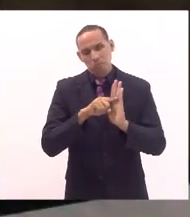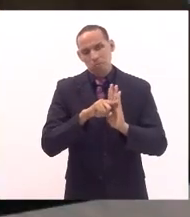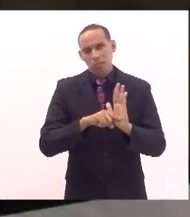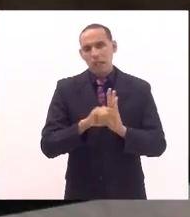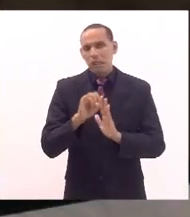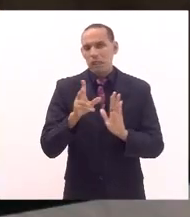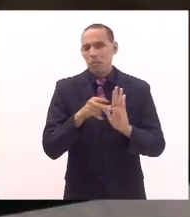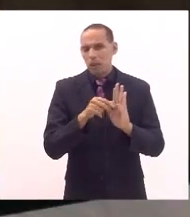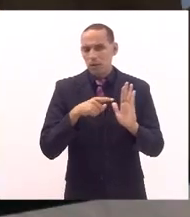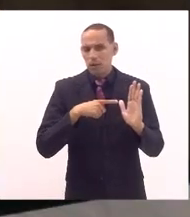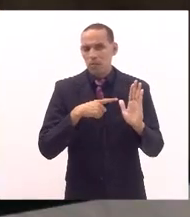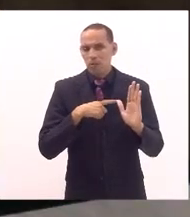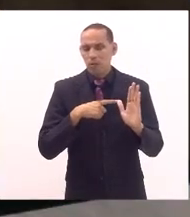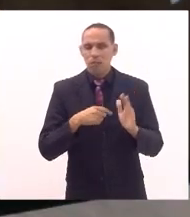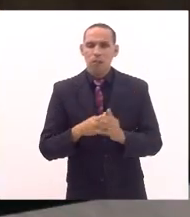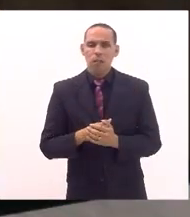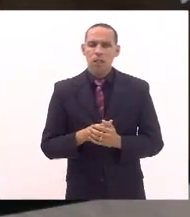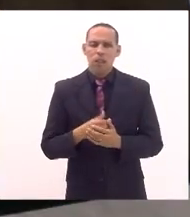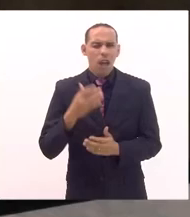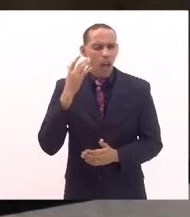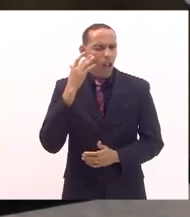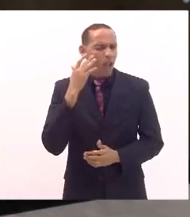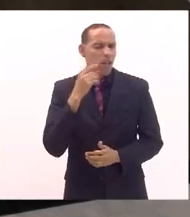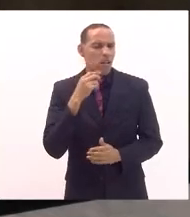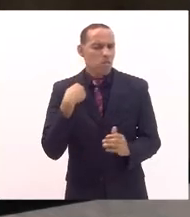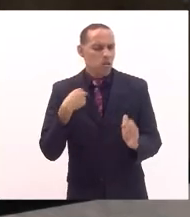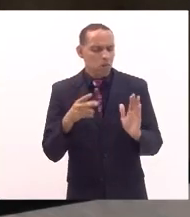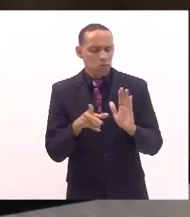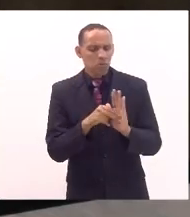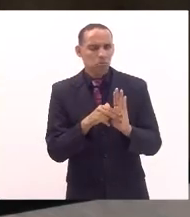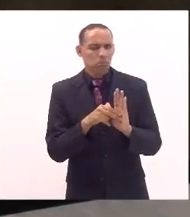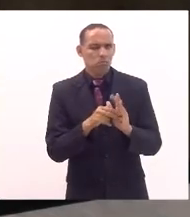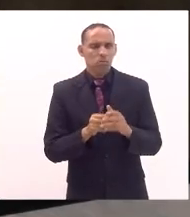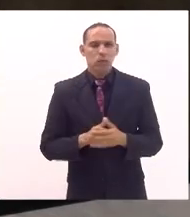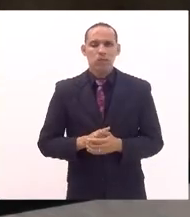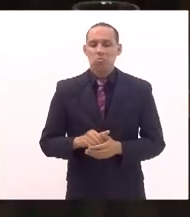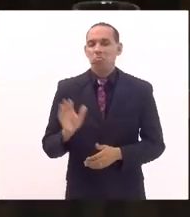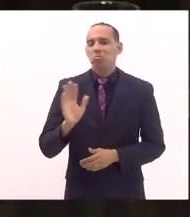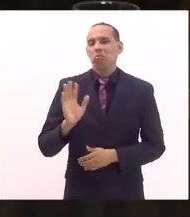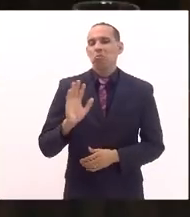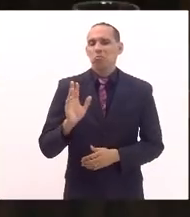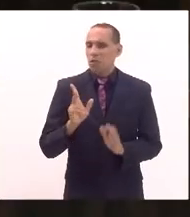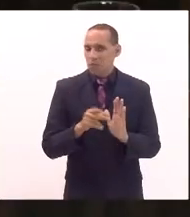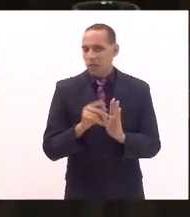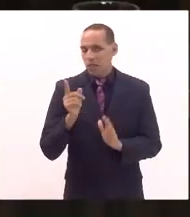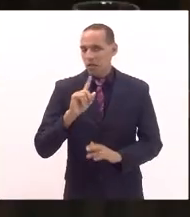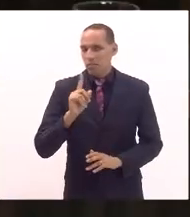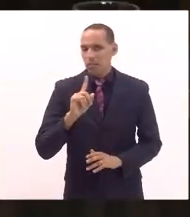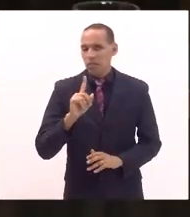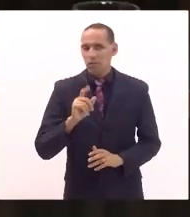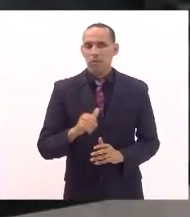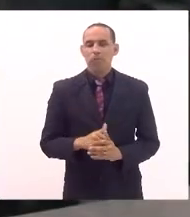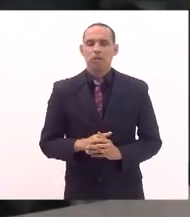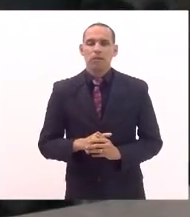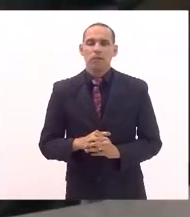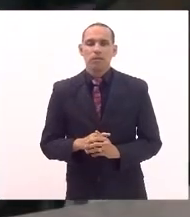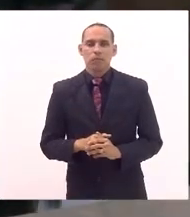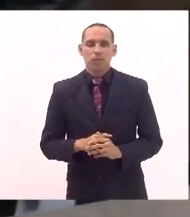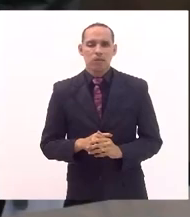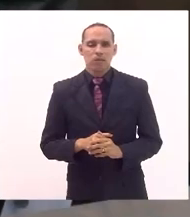se tem uma Emenda que eu tenho impressão que eu tinha emendado não não emendei a